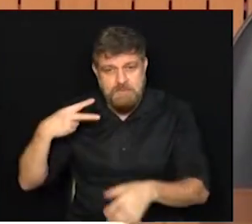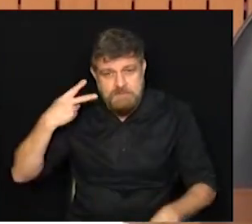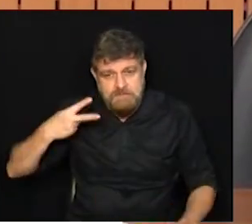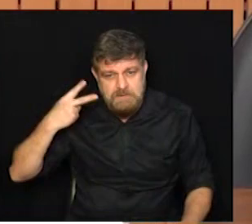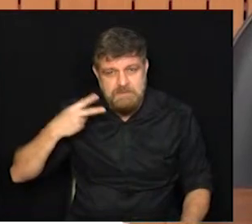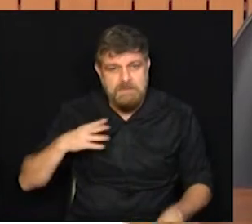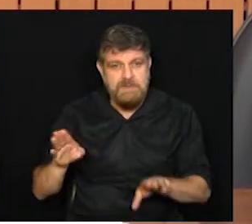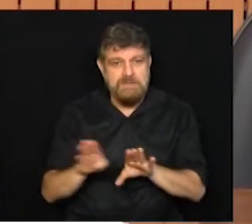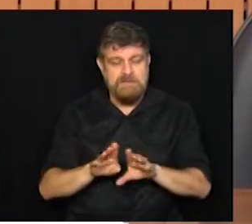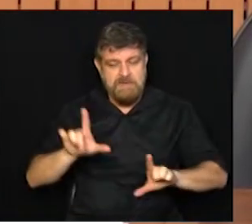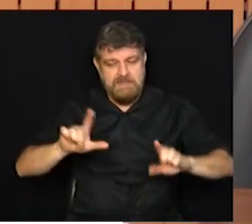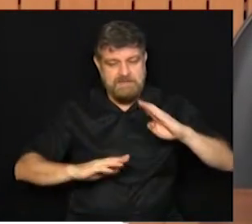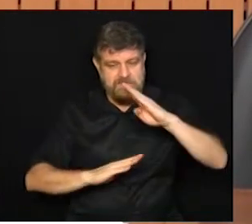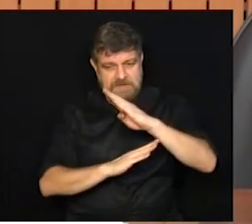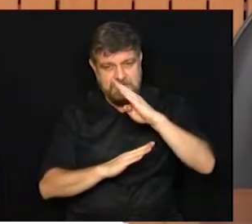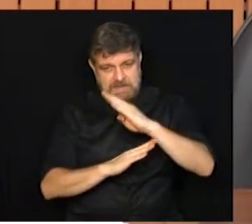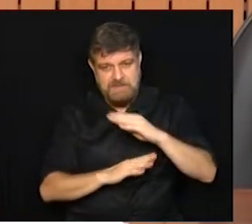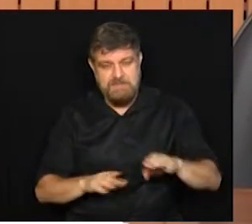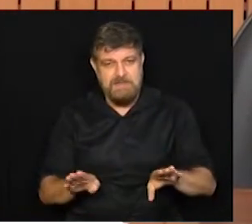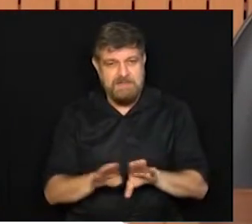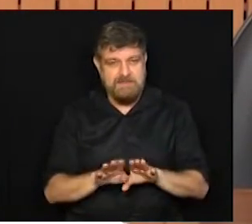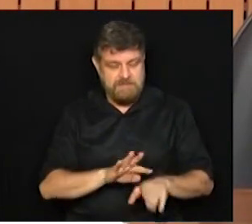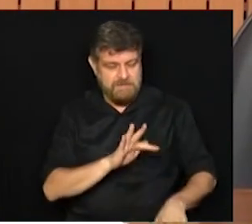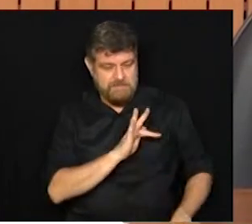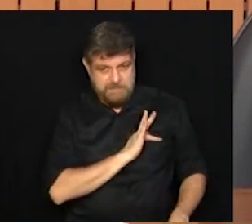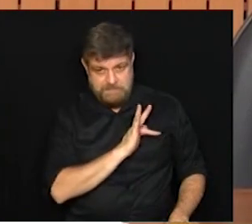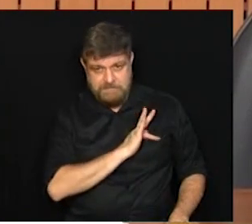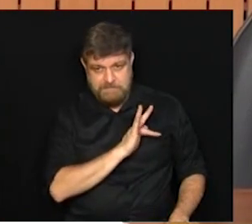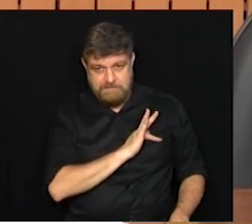da TV Câmara, o pessoal da técnica aí,